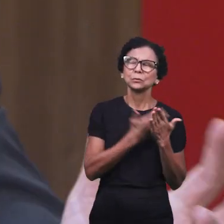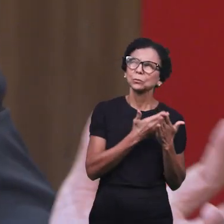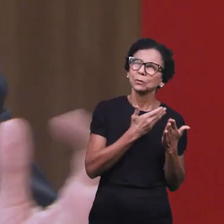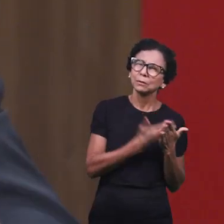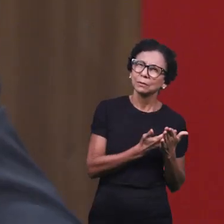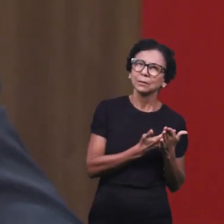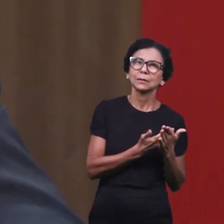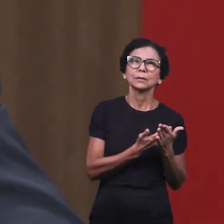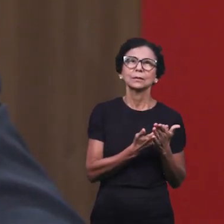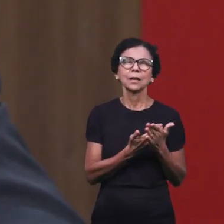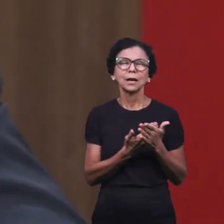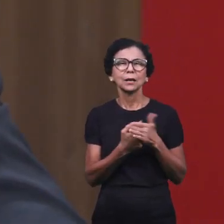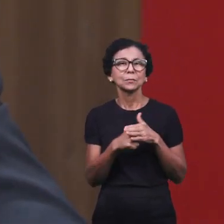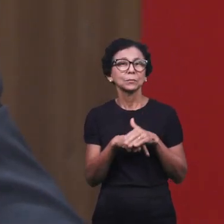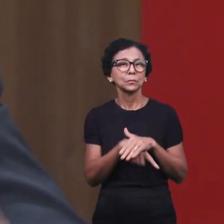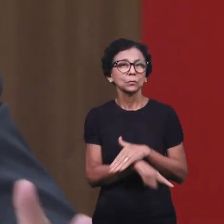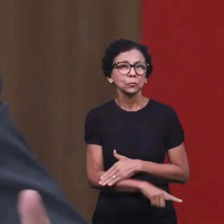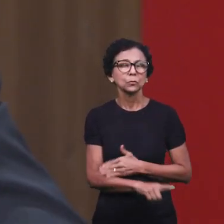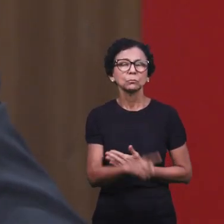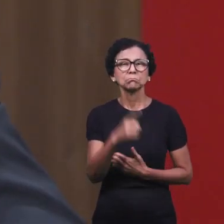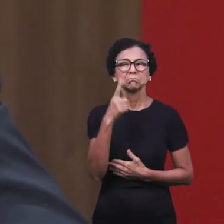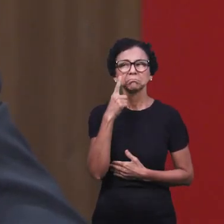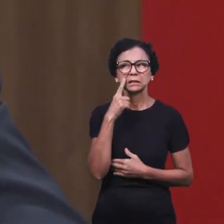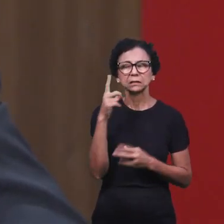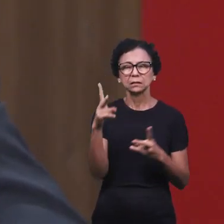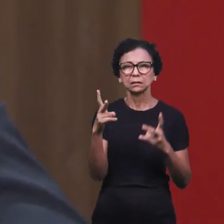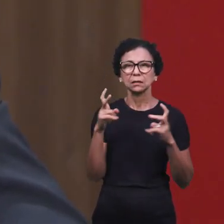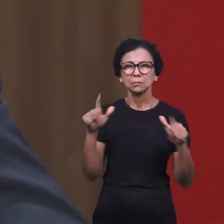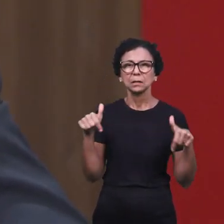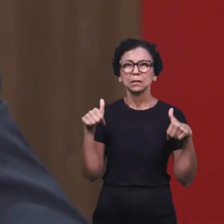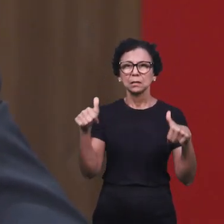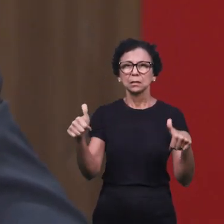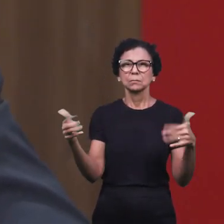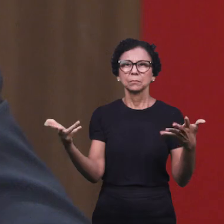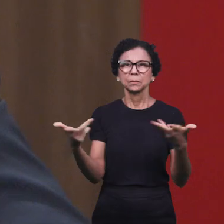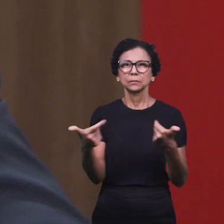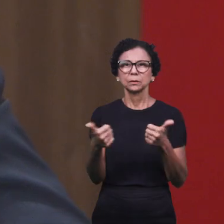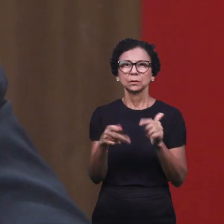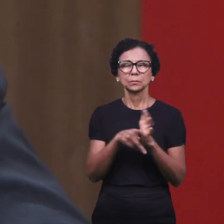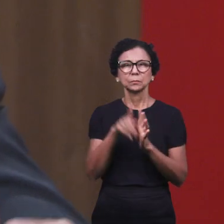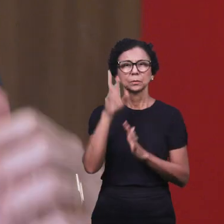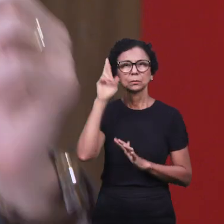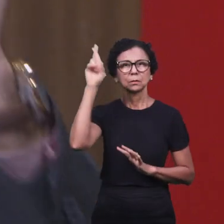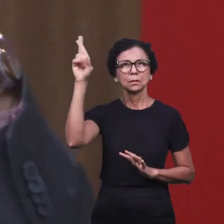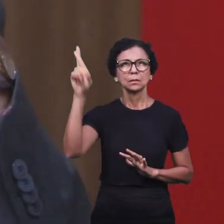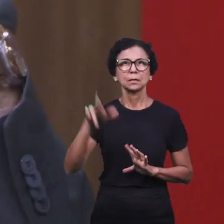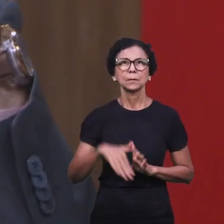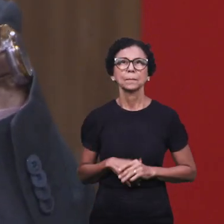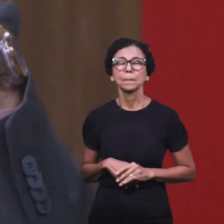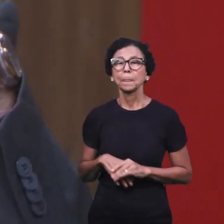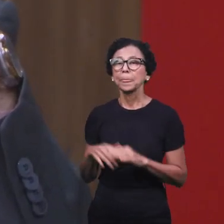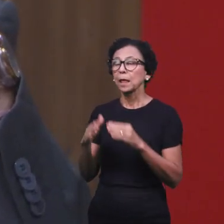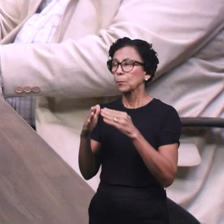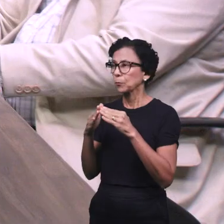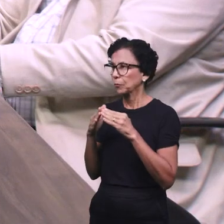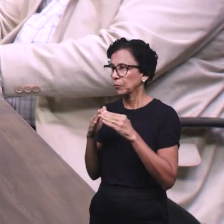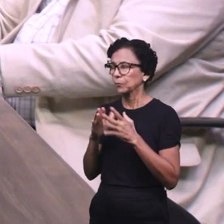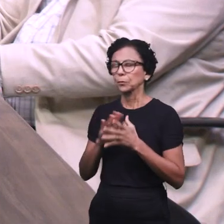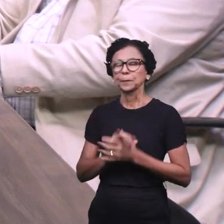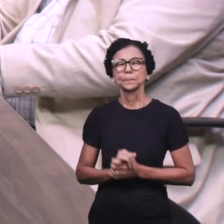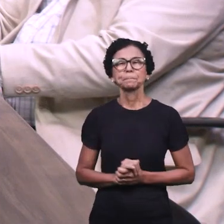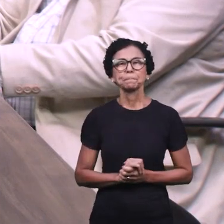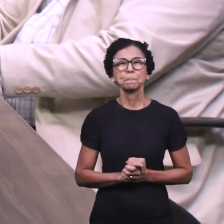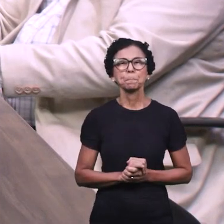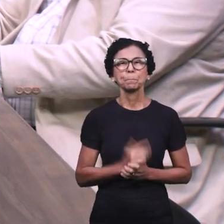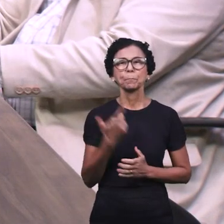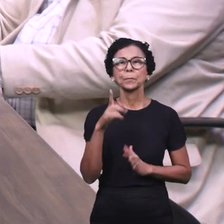mais profunda, a gente vê essa operação maravilhosa do Senhor, né? Se você me permite, Tiago, tem até um outro texto